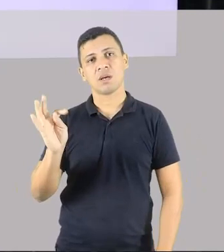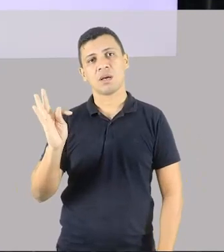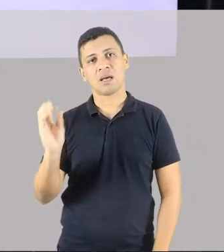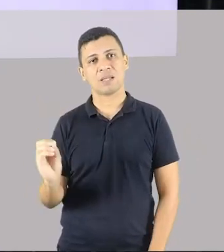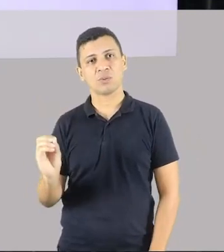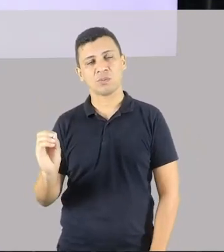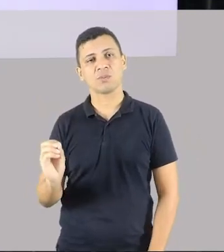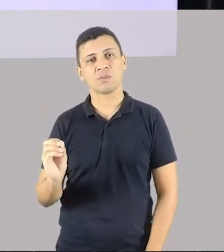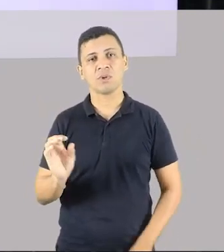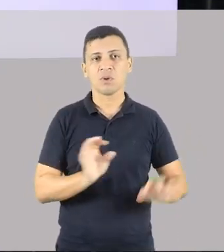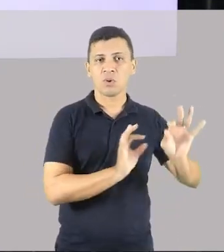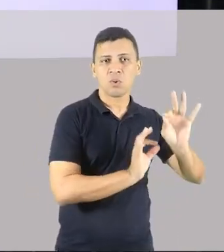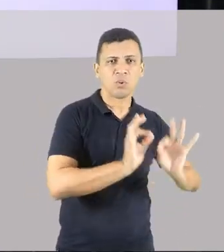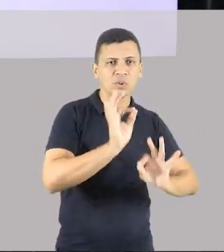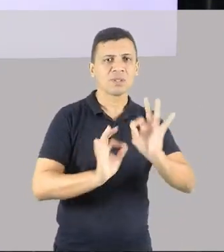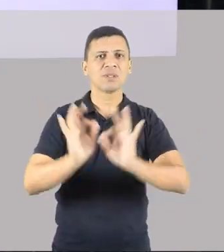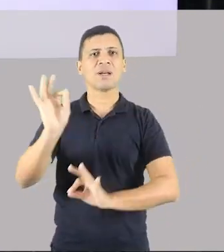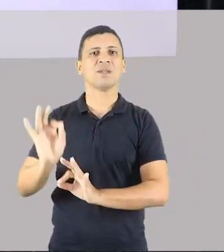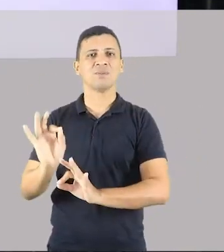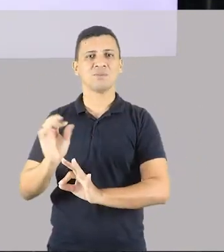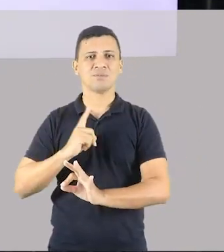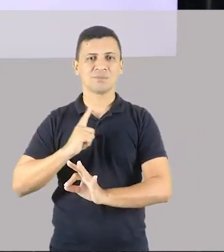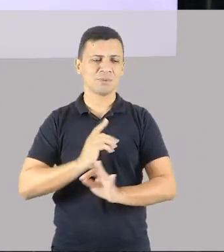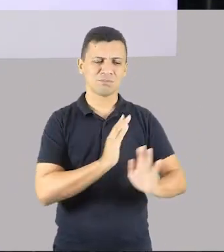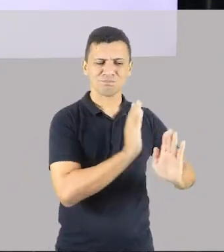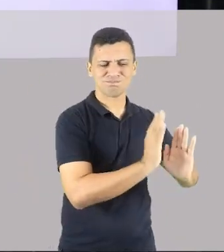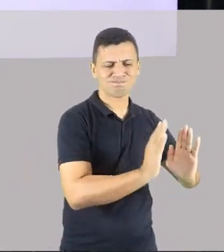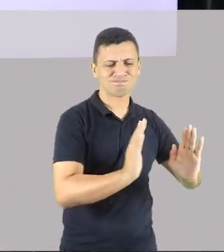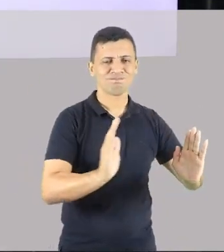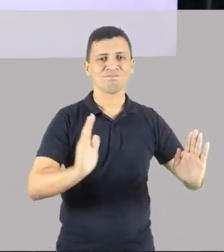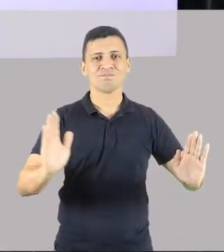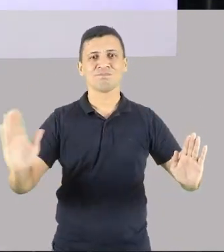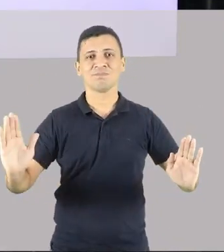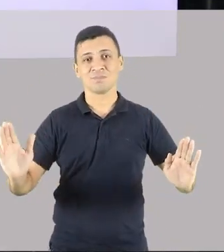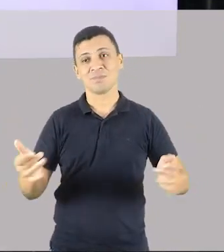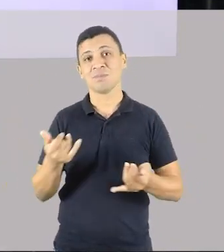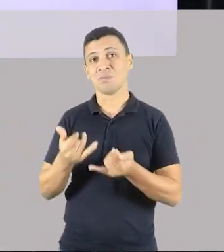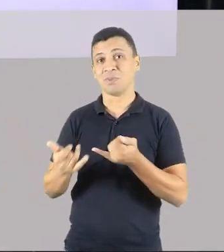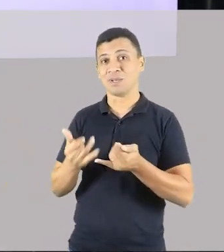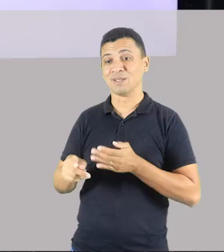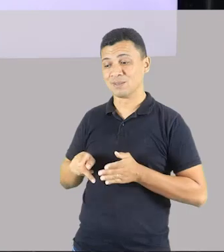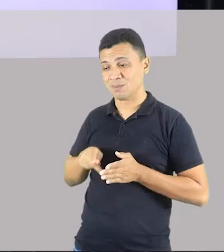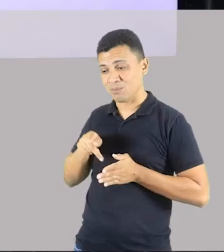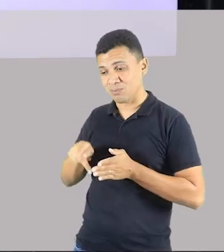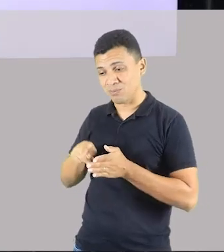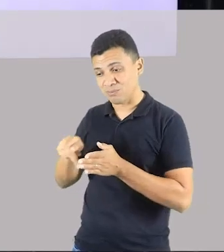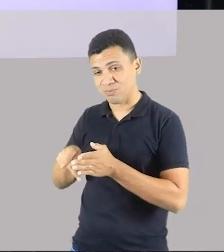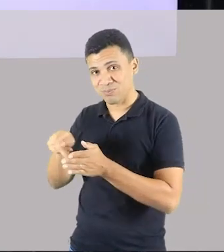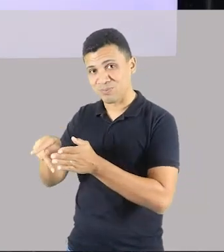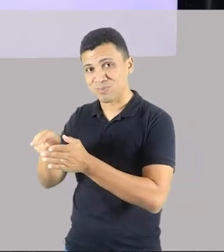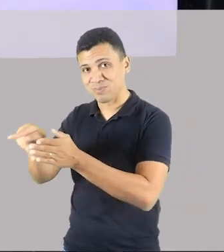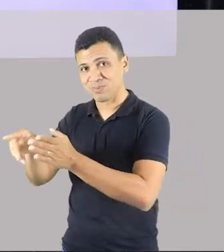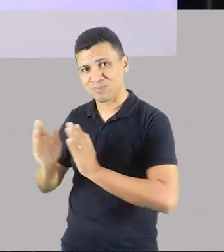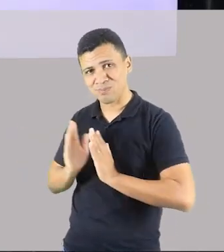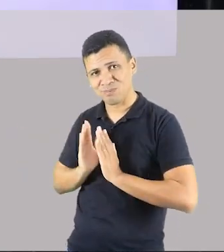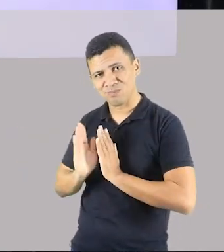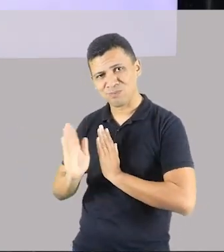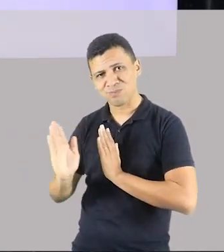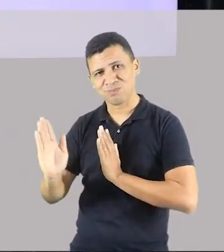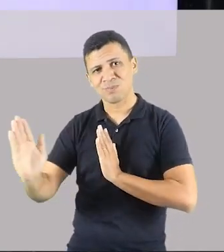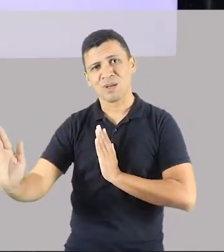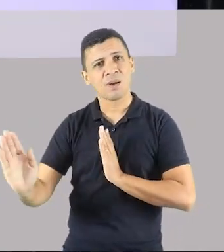a sucessão de atos ordenados em sequência, justamente como os trilhos de um trem, com a finalidade